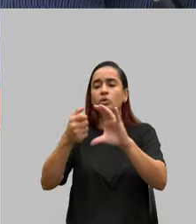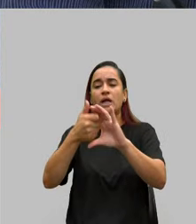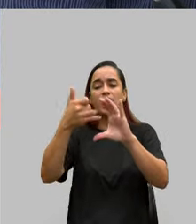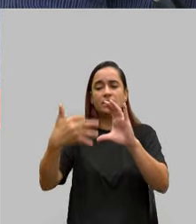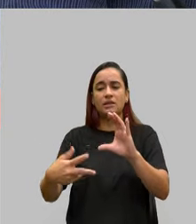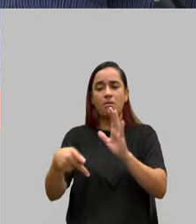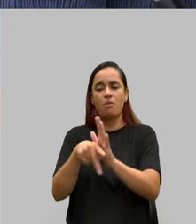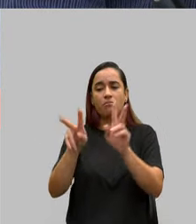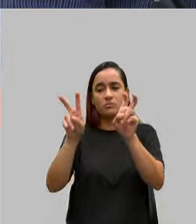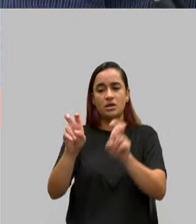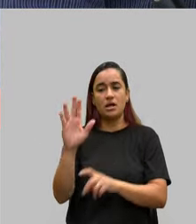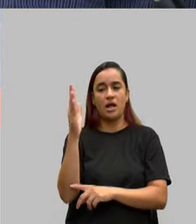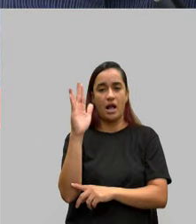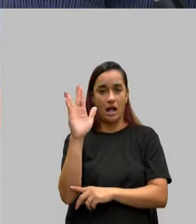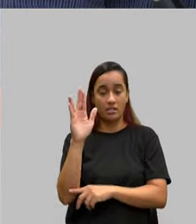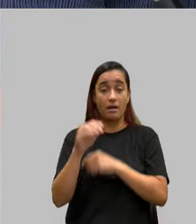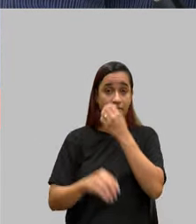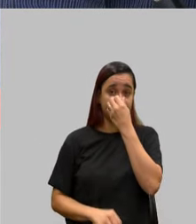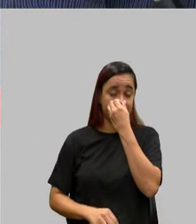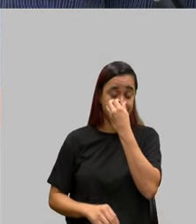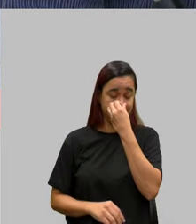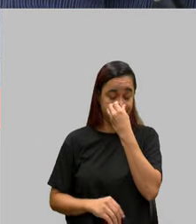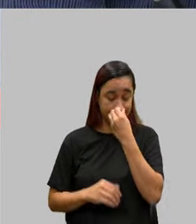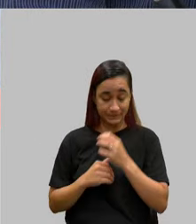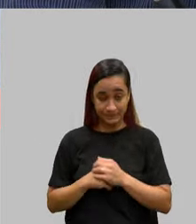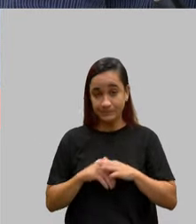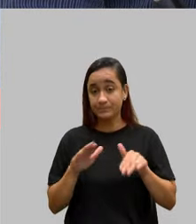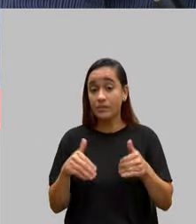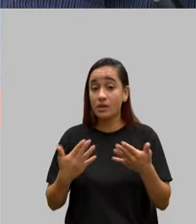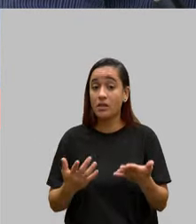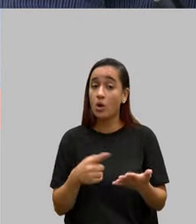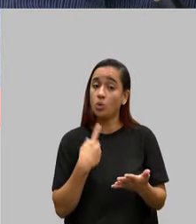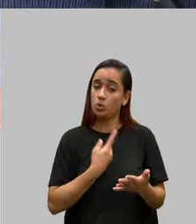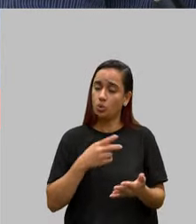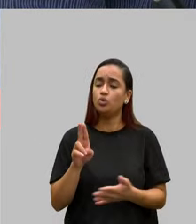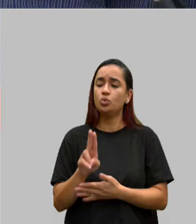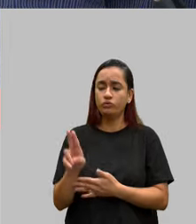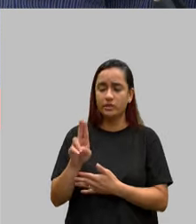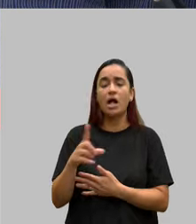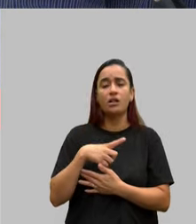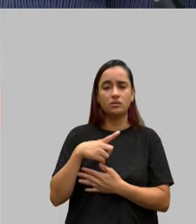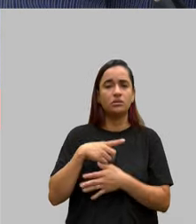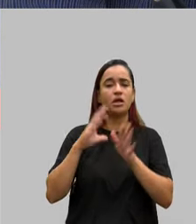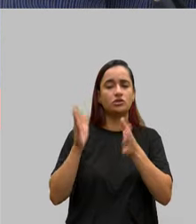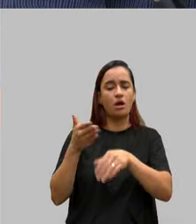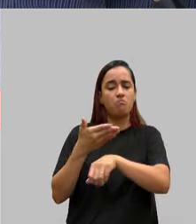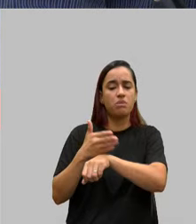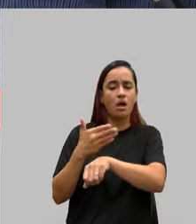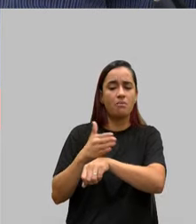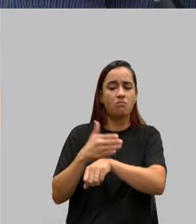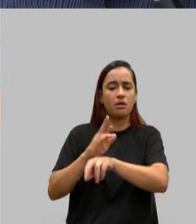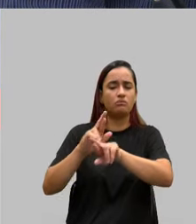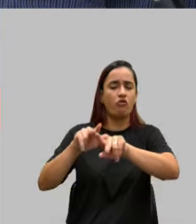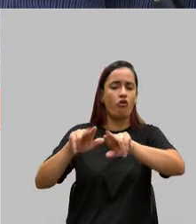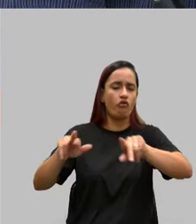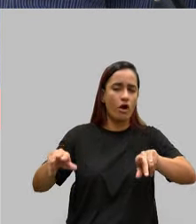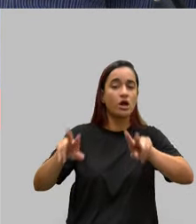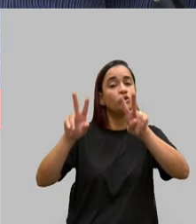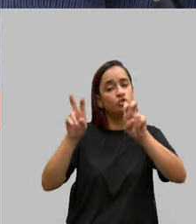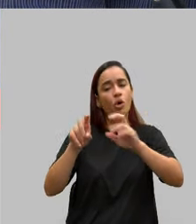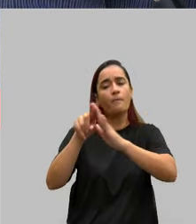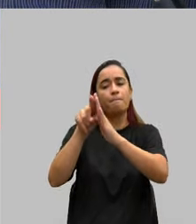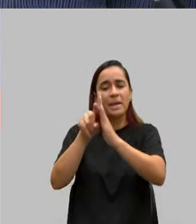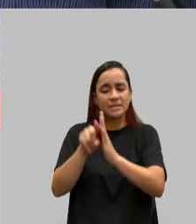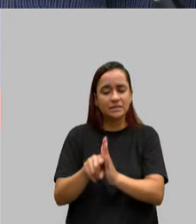Cannabis então a universidade tem feito várias atividades com relação ao à pesquisa ao ensino e